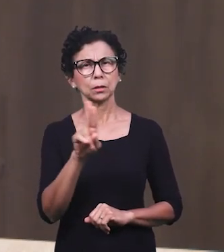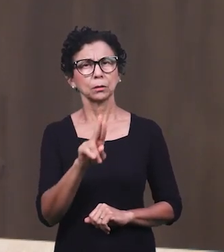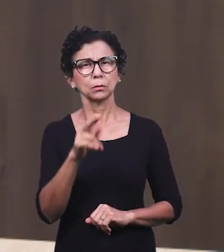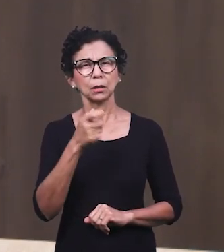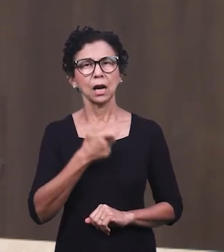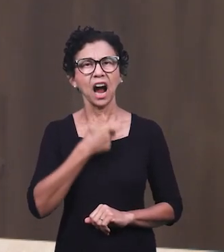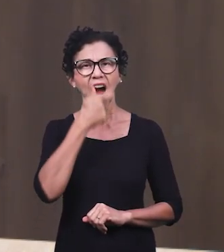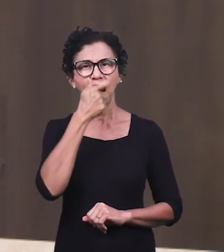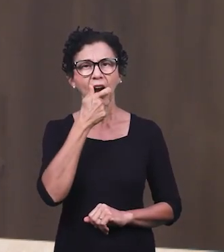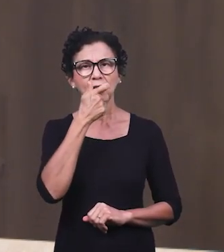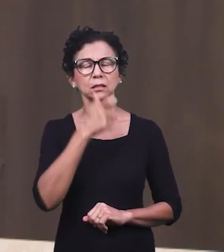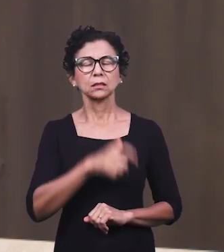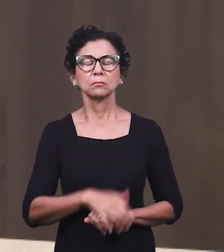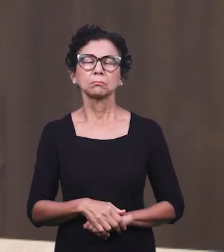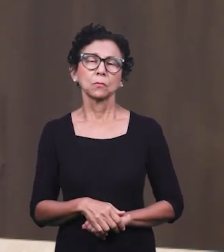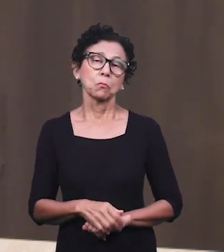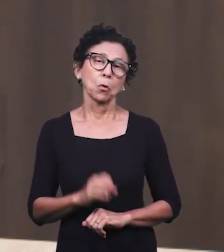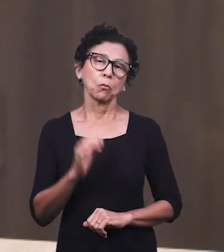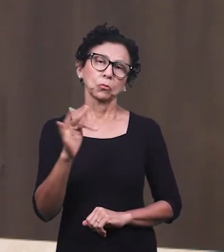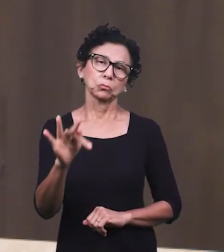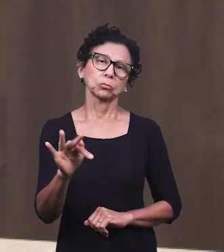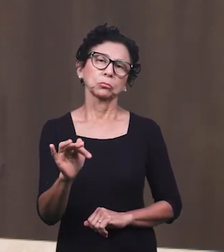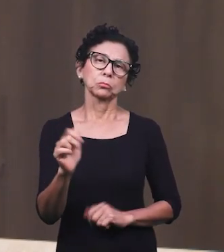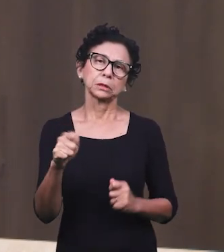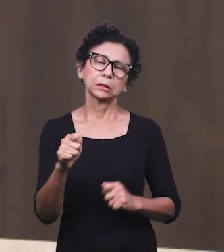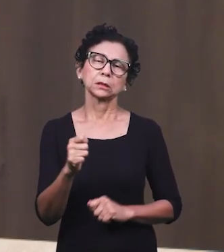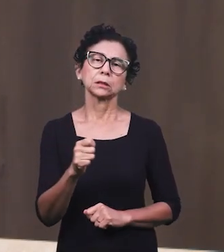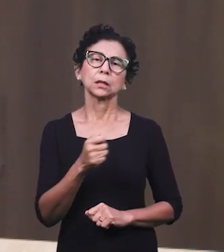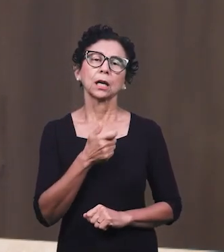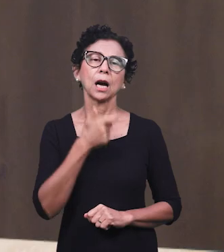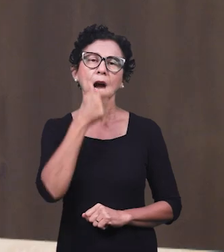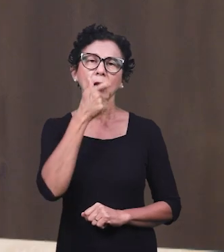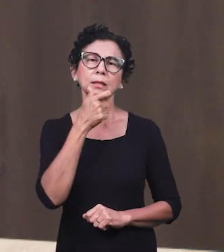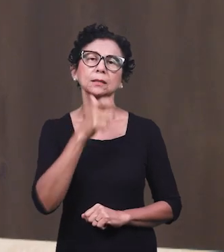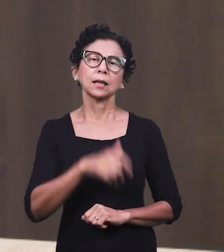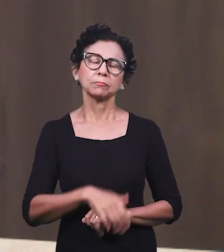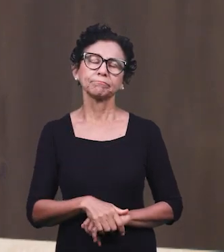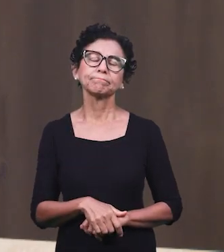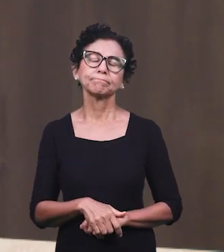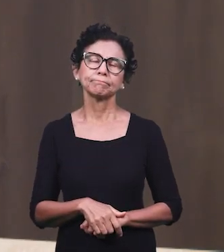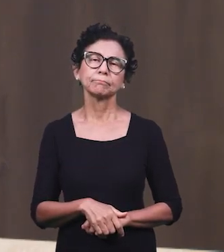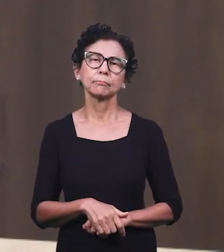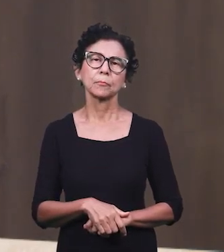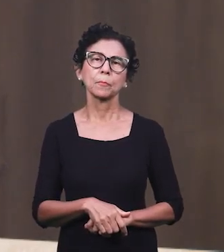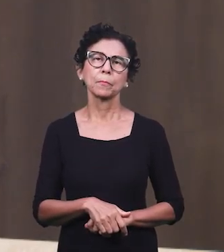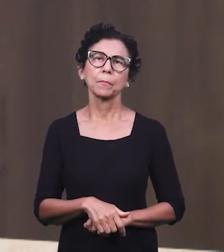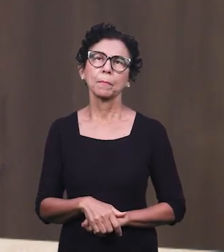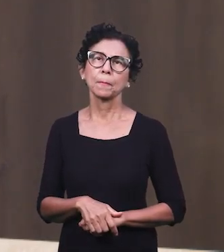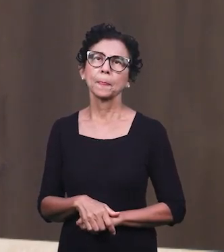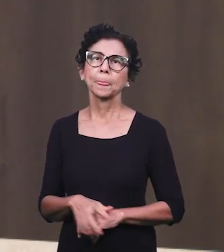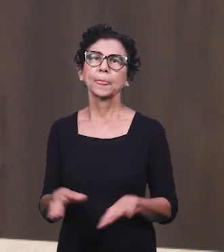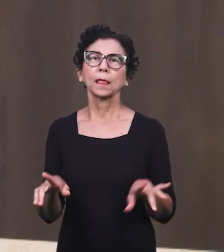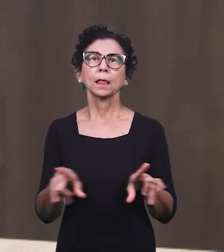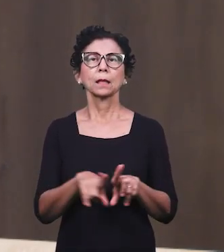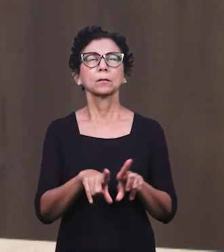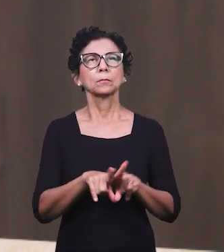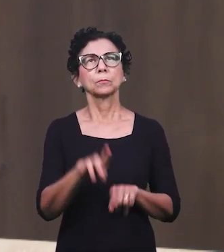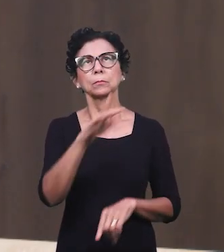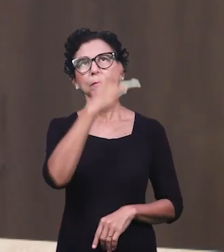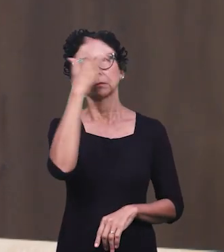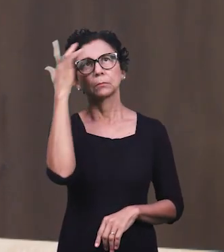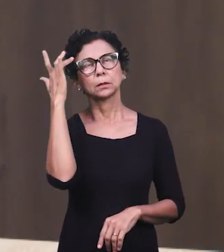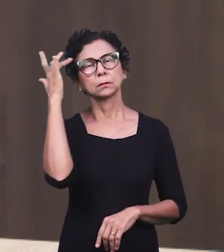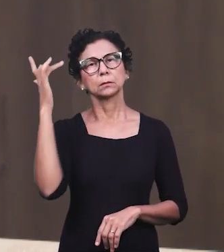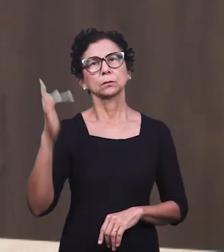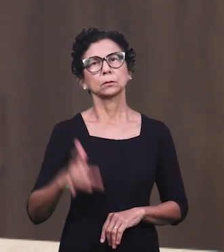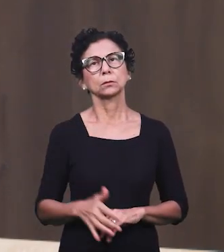que usa prótese, o que vai usar uma prótese, é ter esse cuidado. Tá? E também com uma pessoa